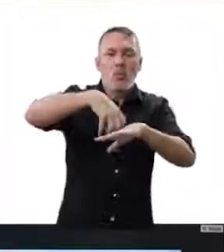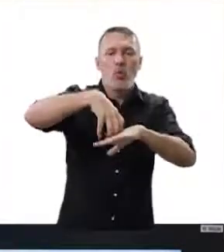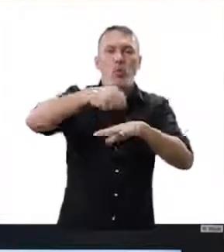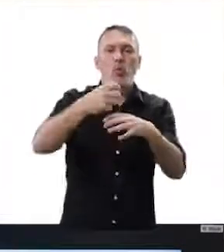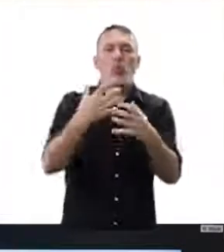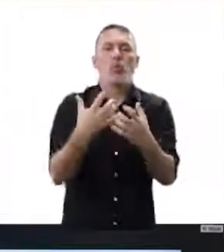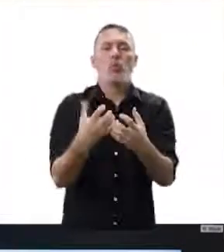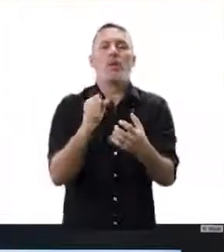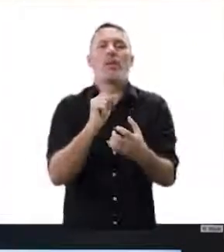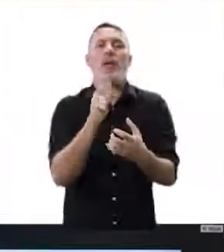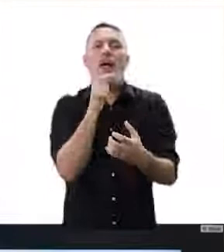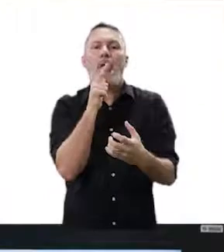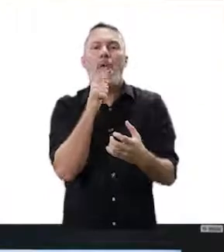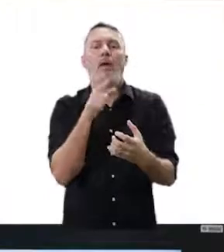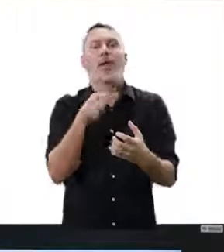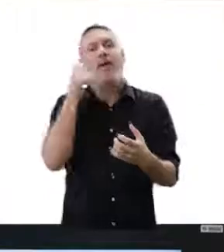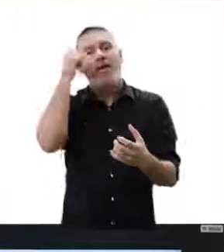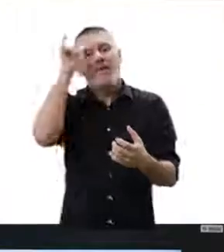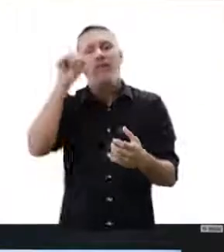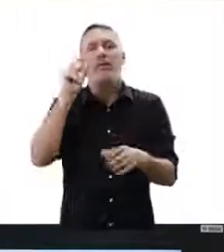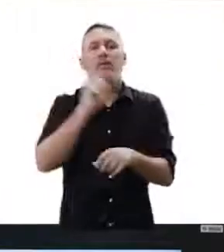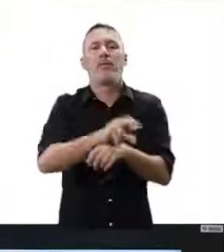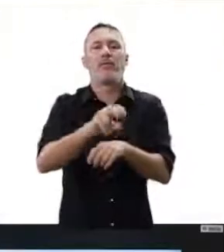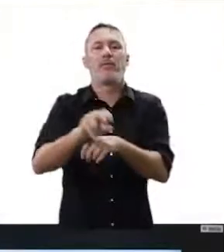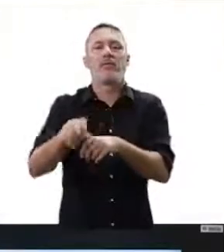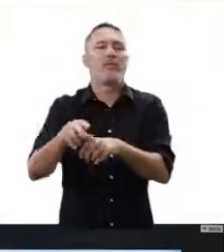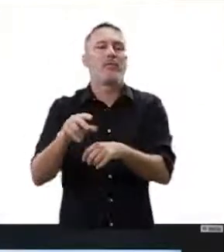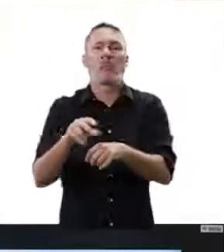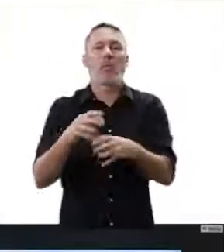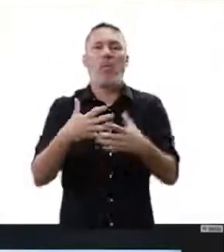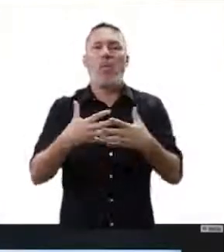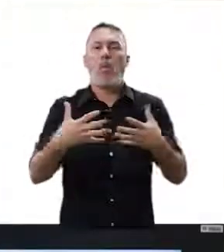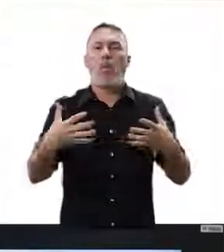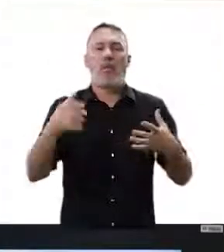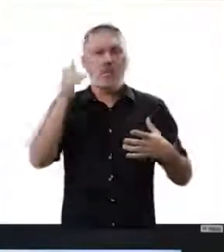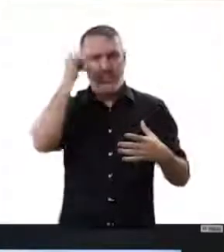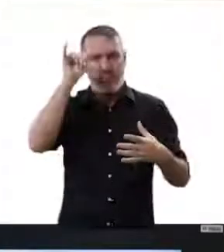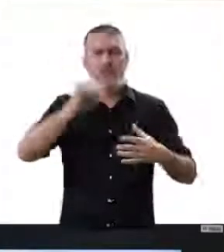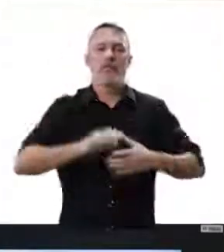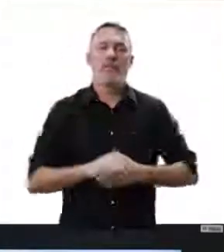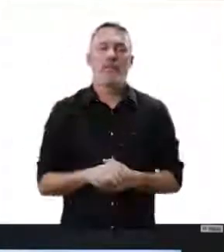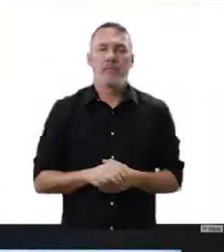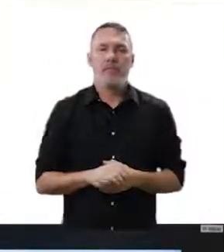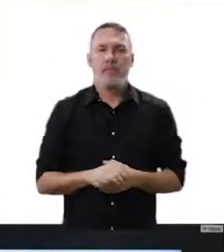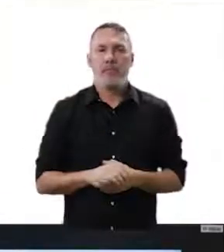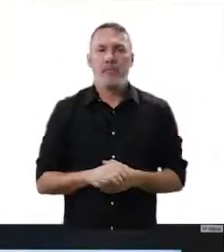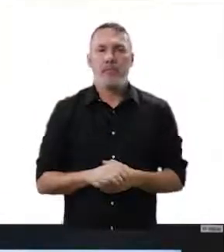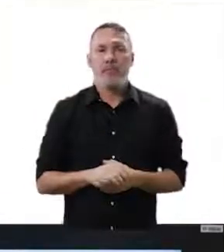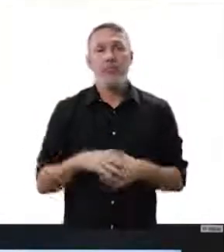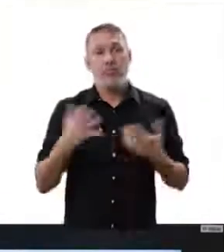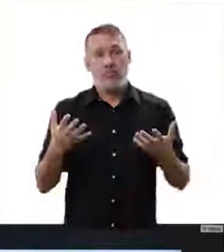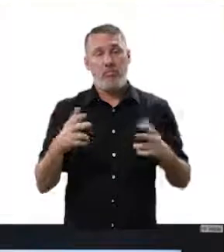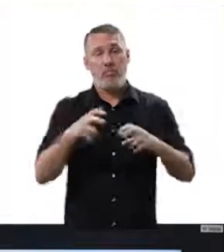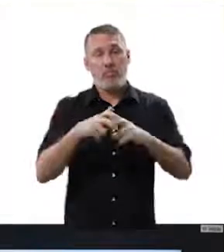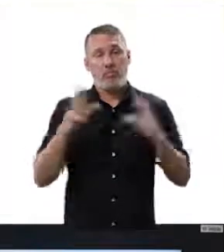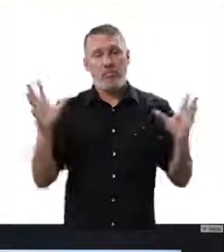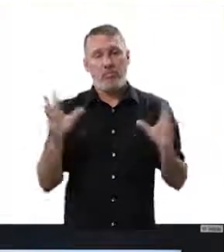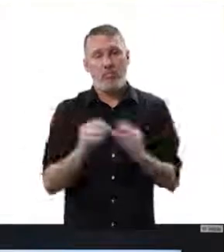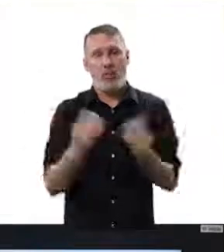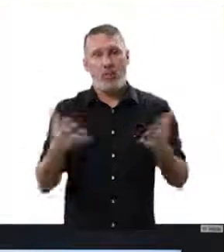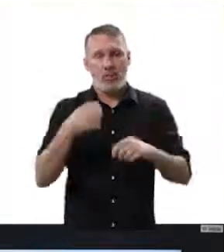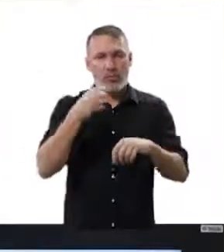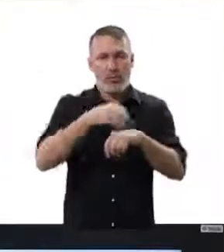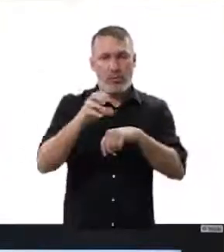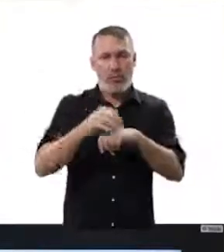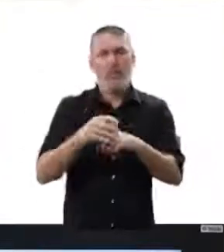exterior, desidratando então e evitando que micro-organismos consigam se proliferar. Então é isso, galera,